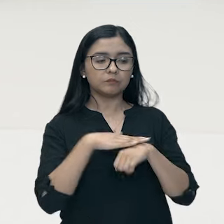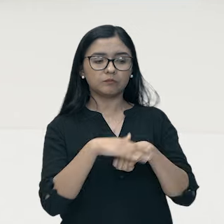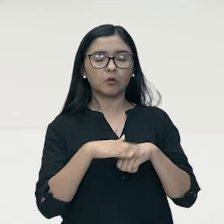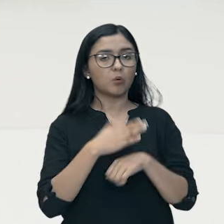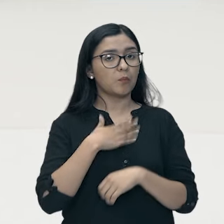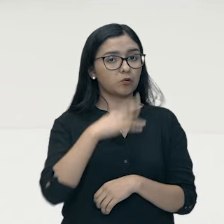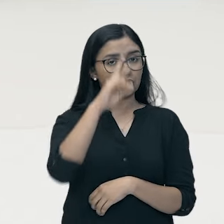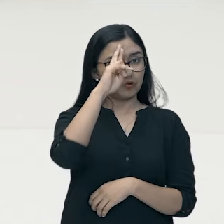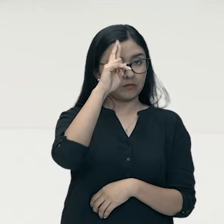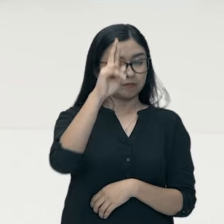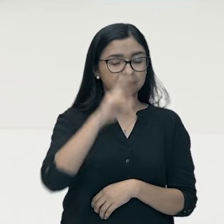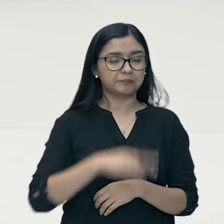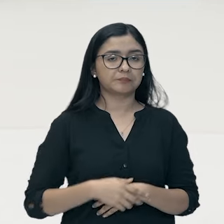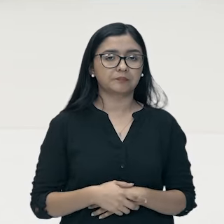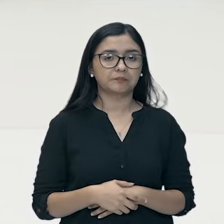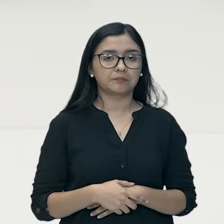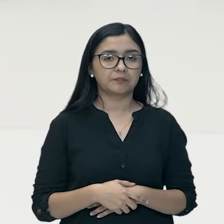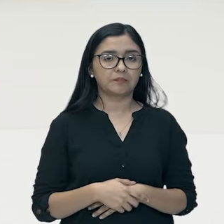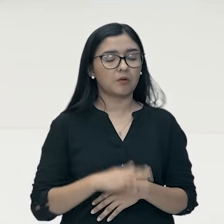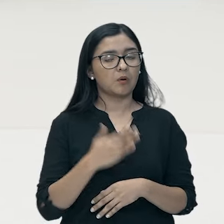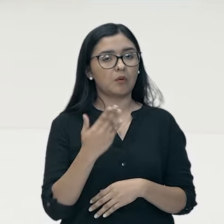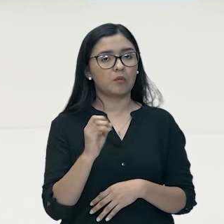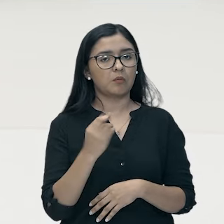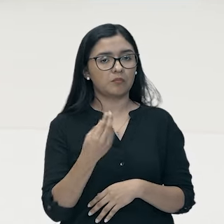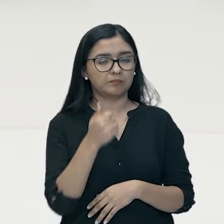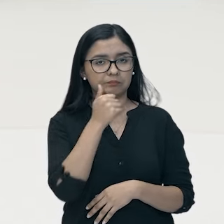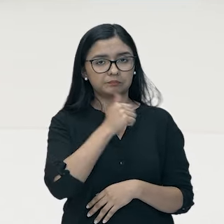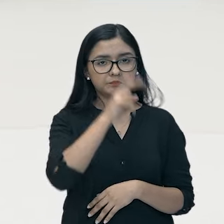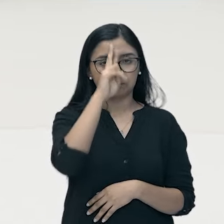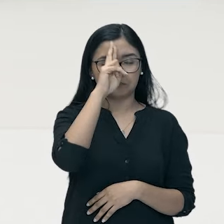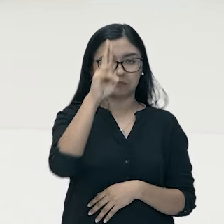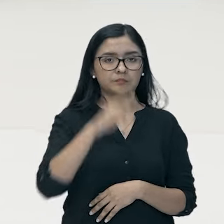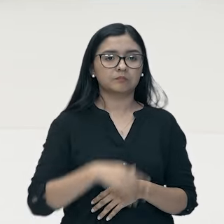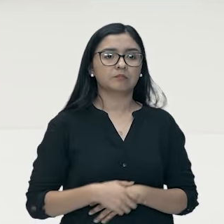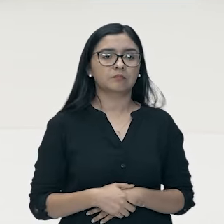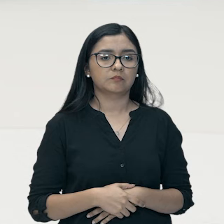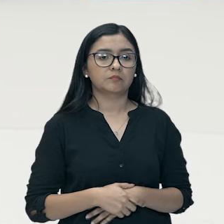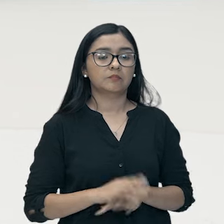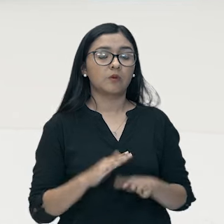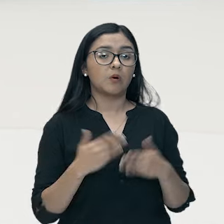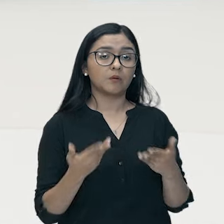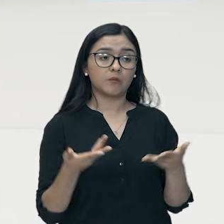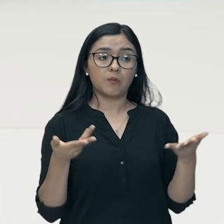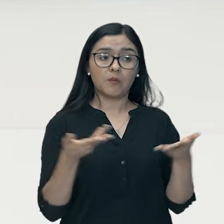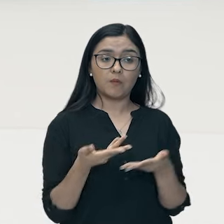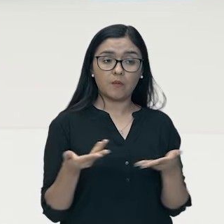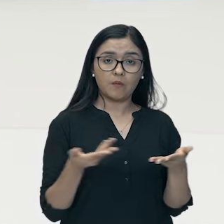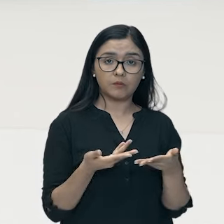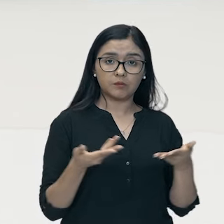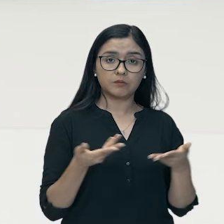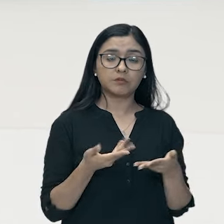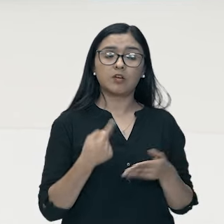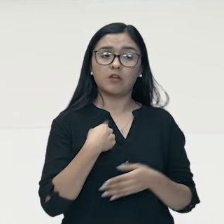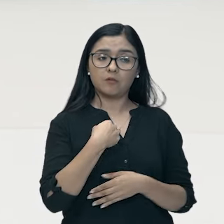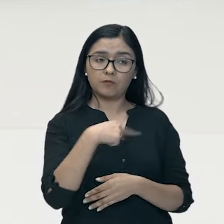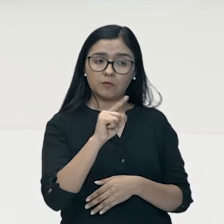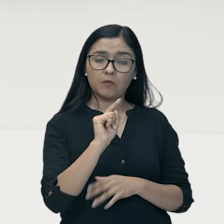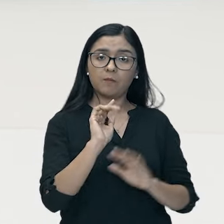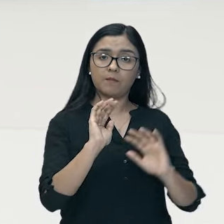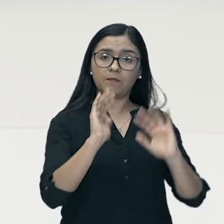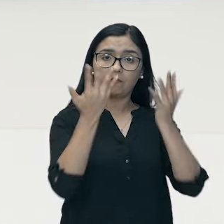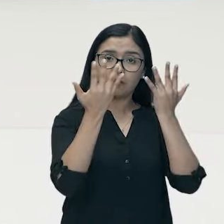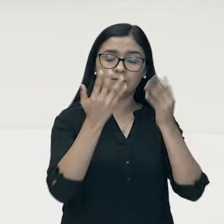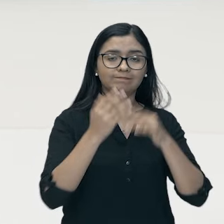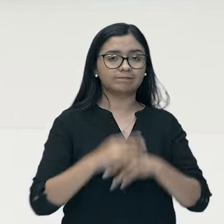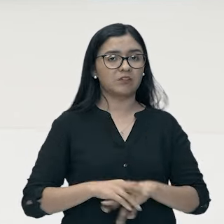che com o meu chefe perdão ou com a minha chefe eu vou dizer olha hoje eu irei a uma festa